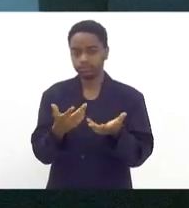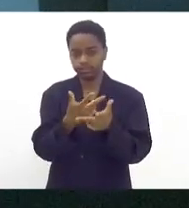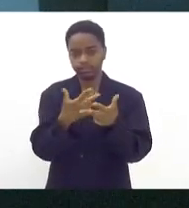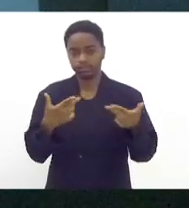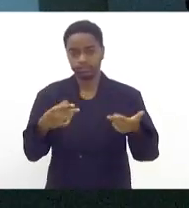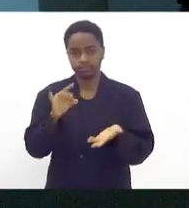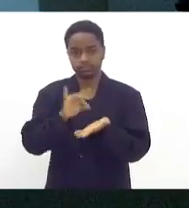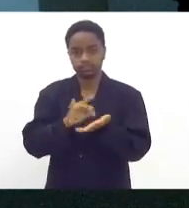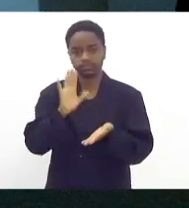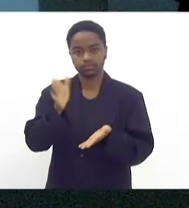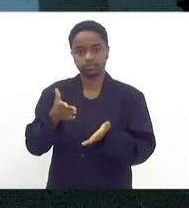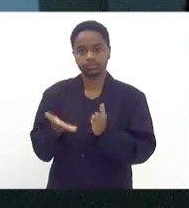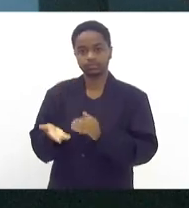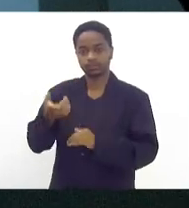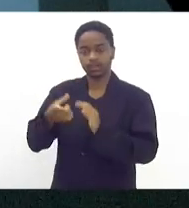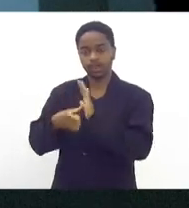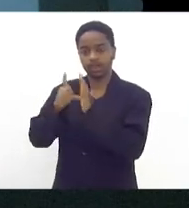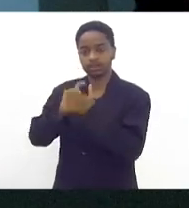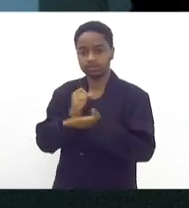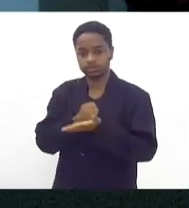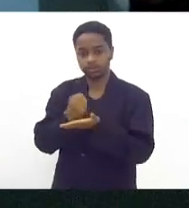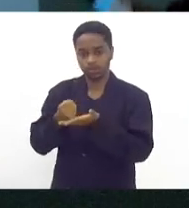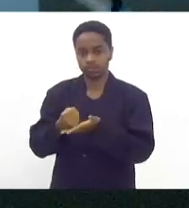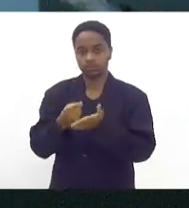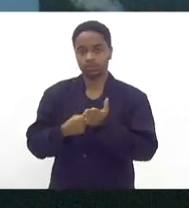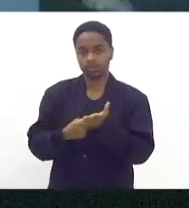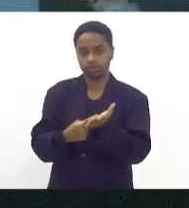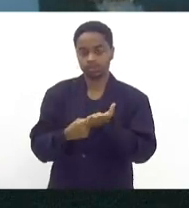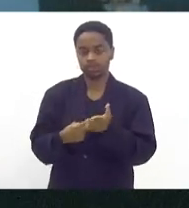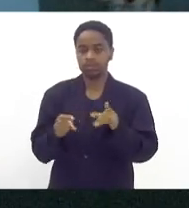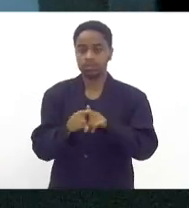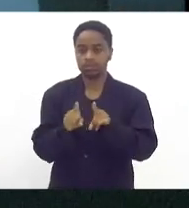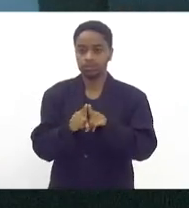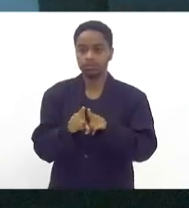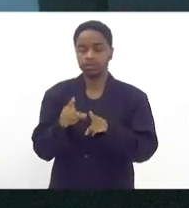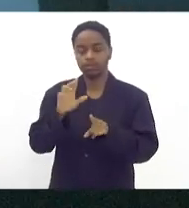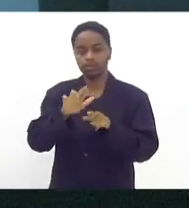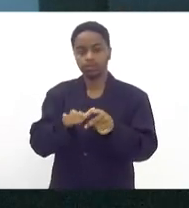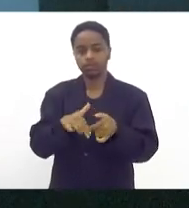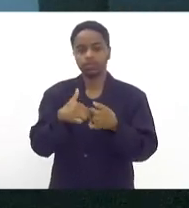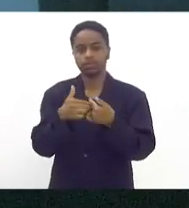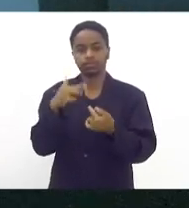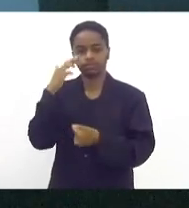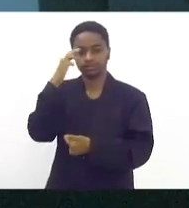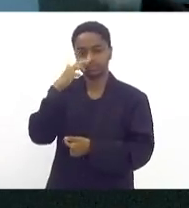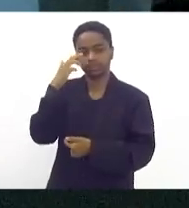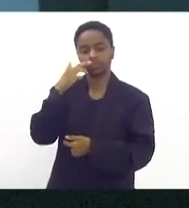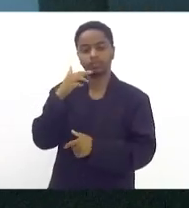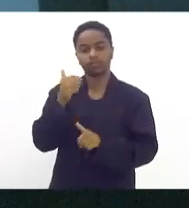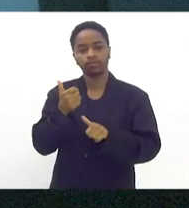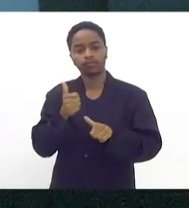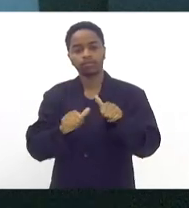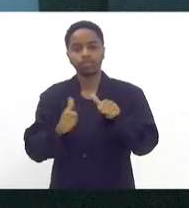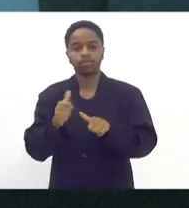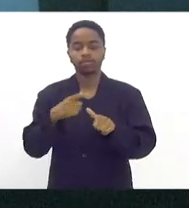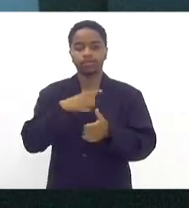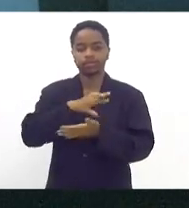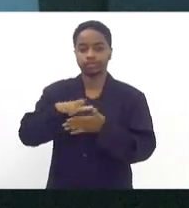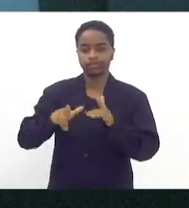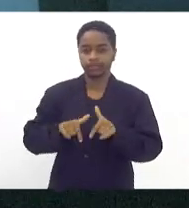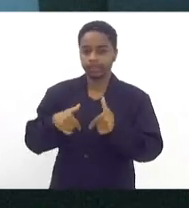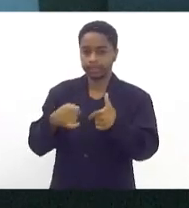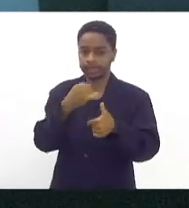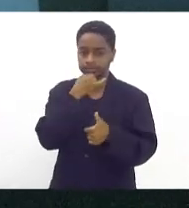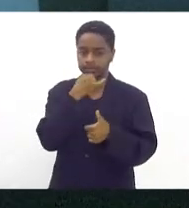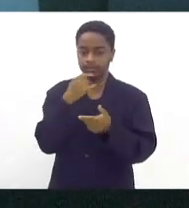foi contratado e a partir desse monitoramento várias várias ações podem ser feitas como a